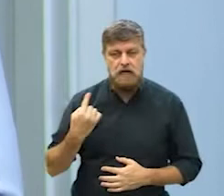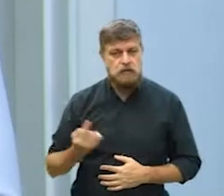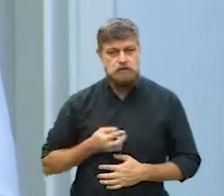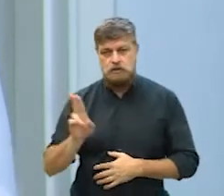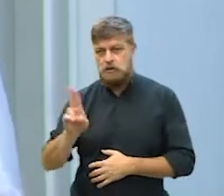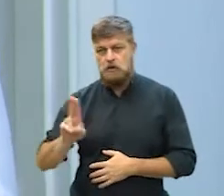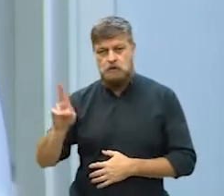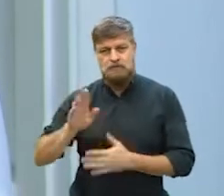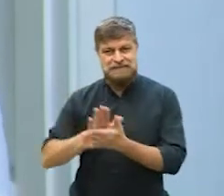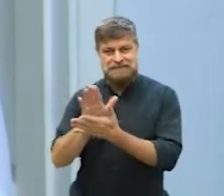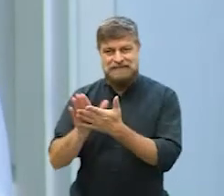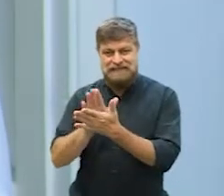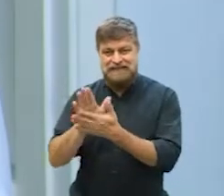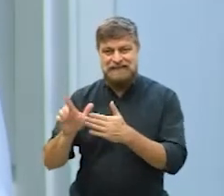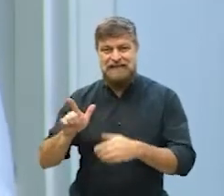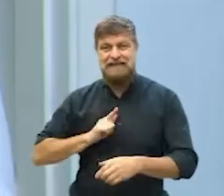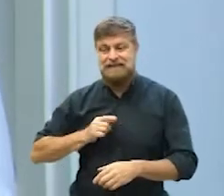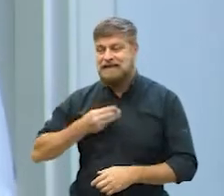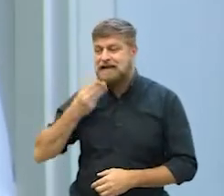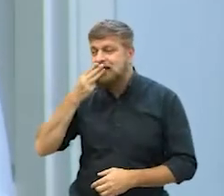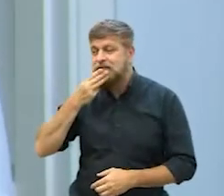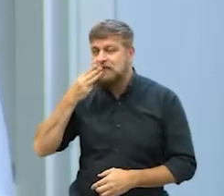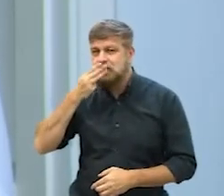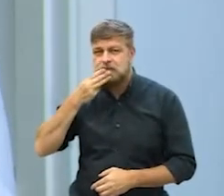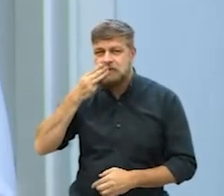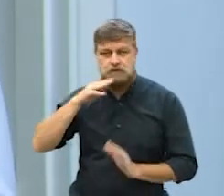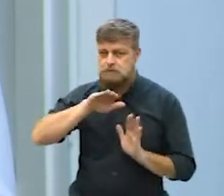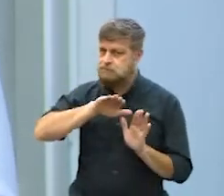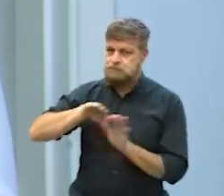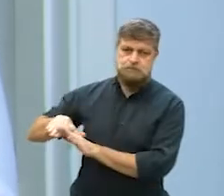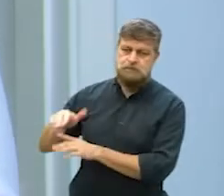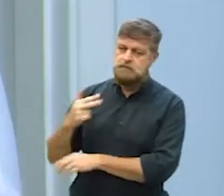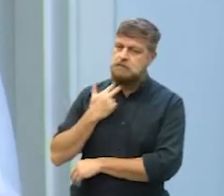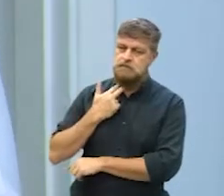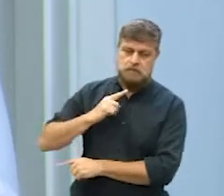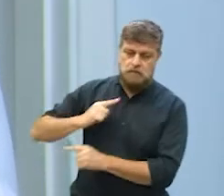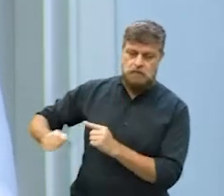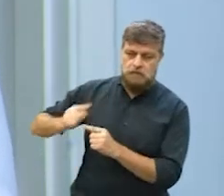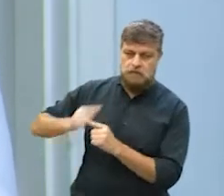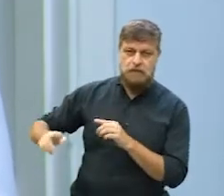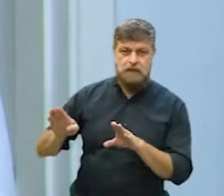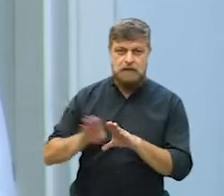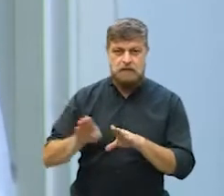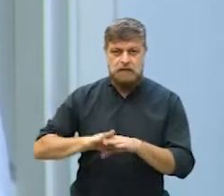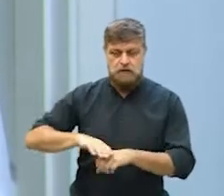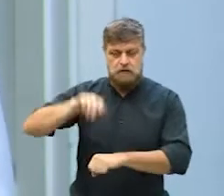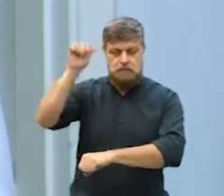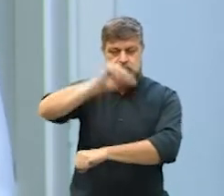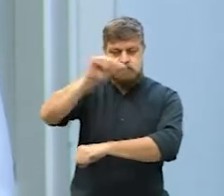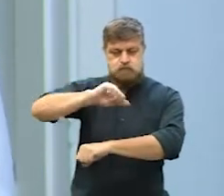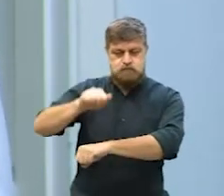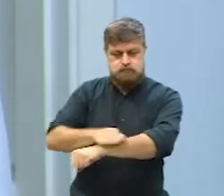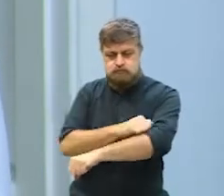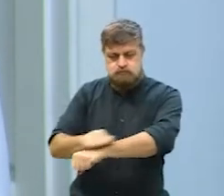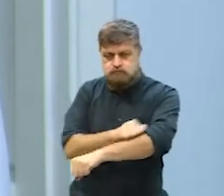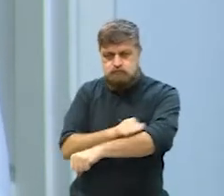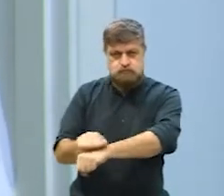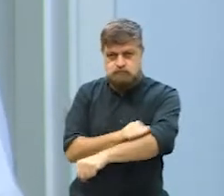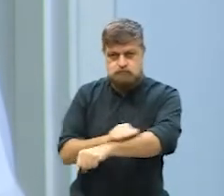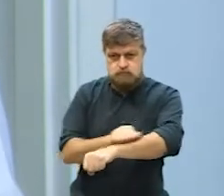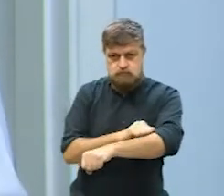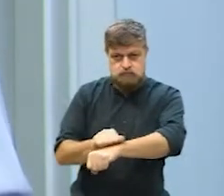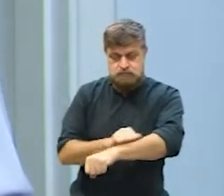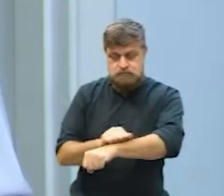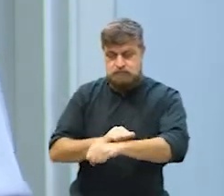Não usamos nada relacionado com açúcares, por exemplo. A questão de os shampoos, por exemplo, eles são